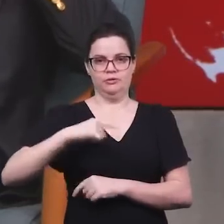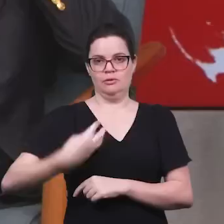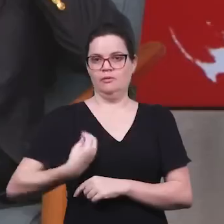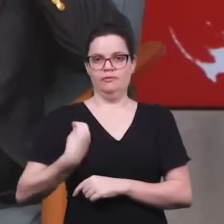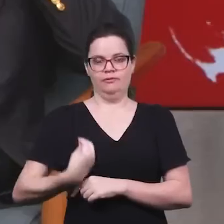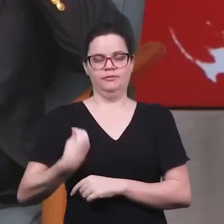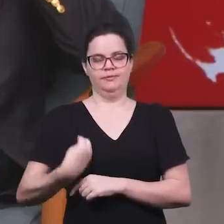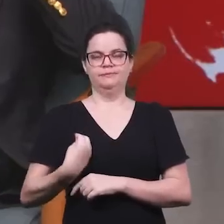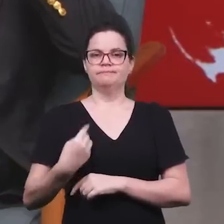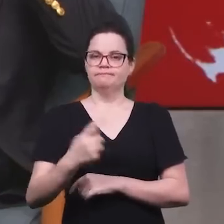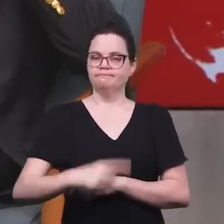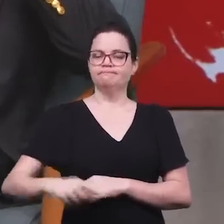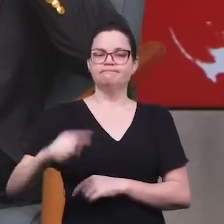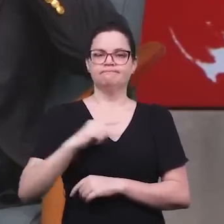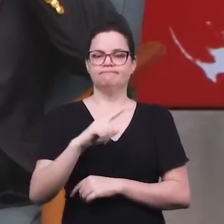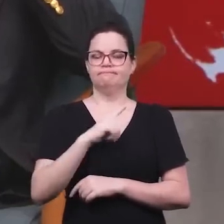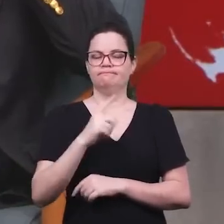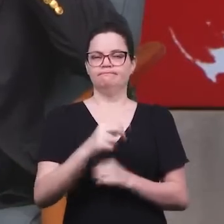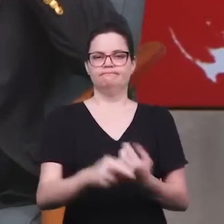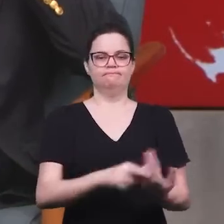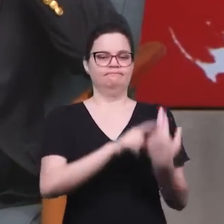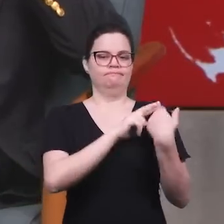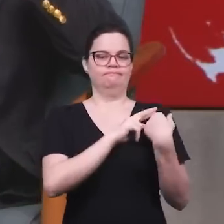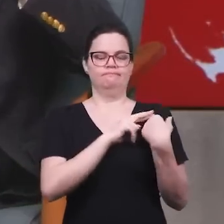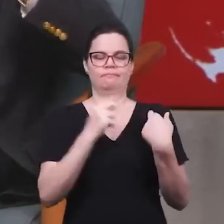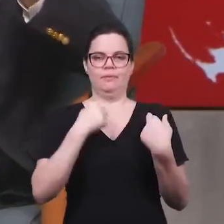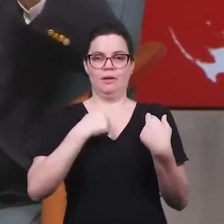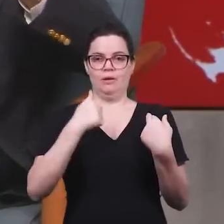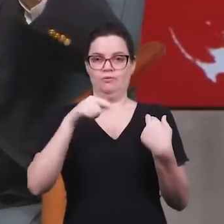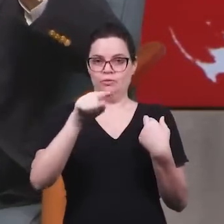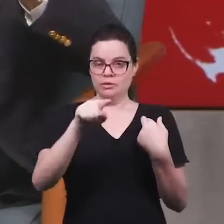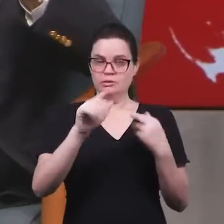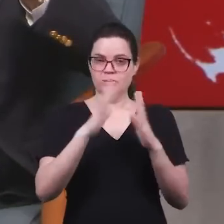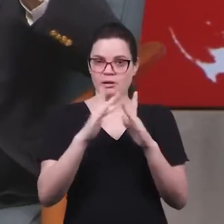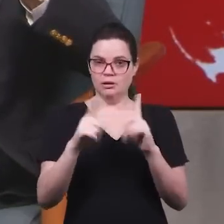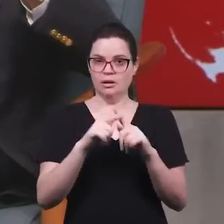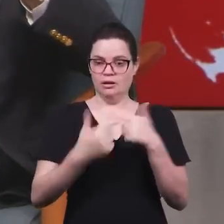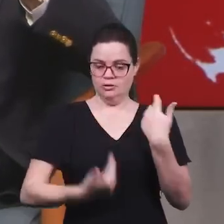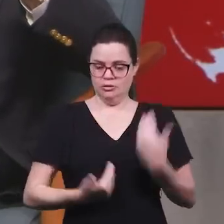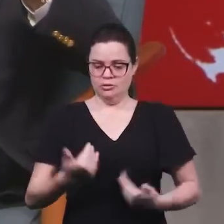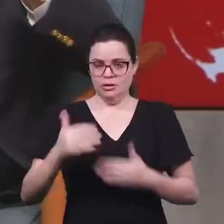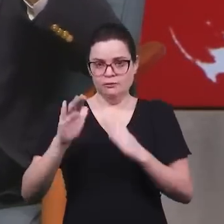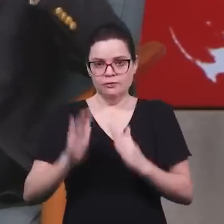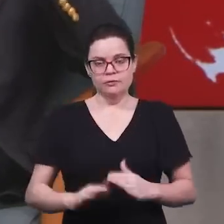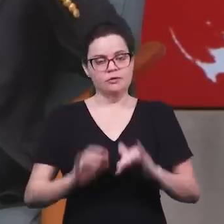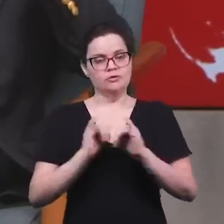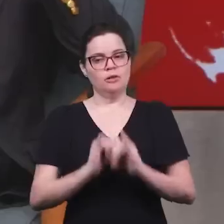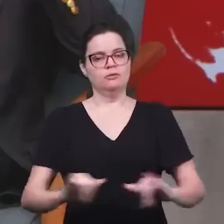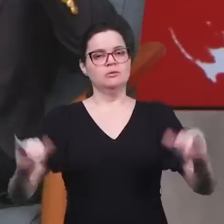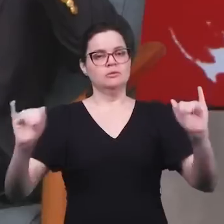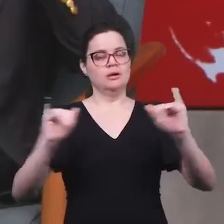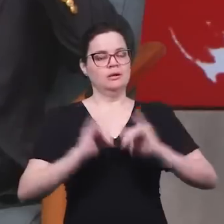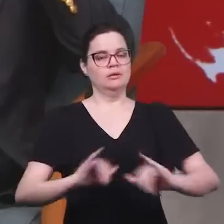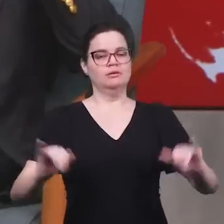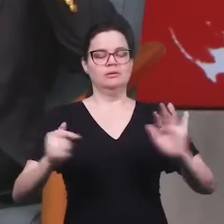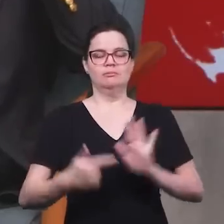uma responsabilidade como igreja de anunciar isso, mostrar isso.